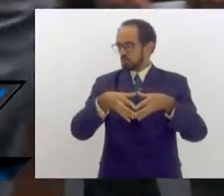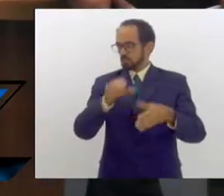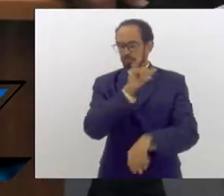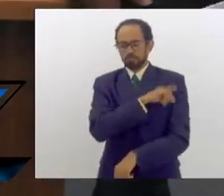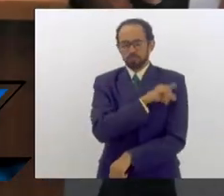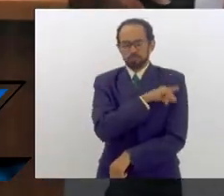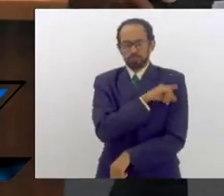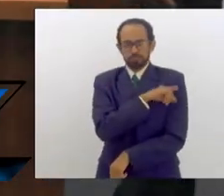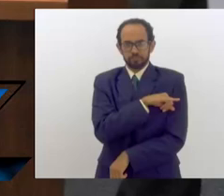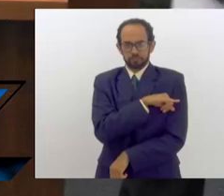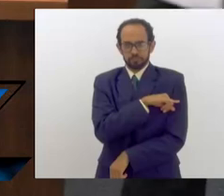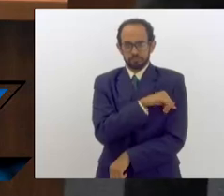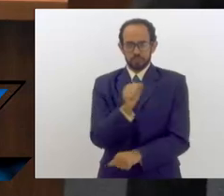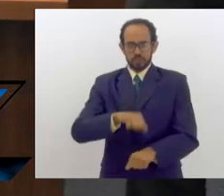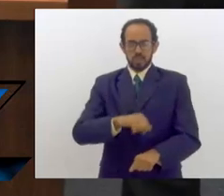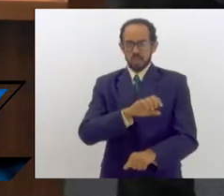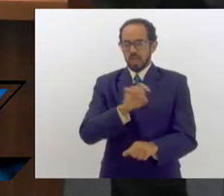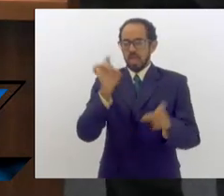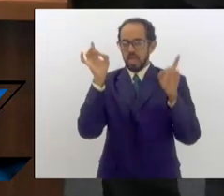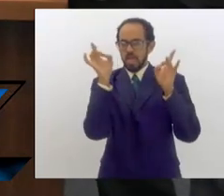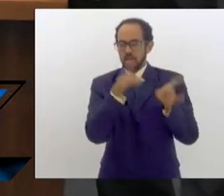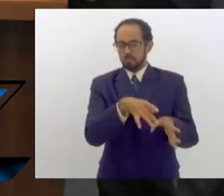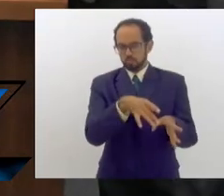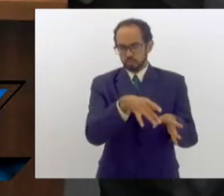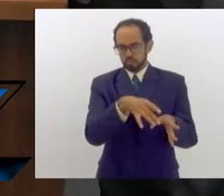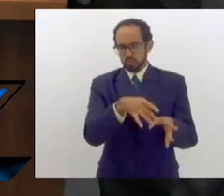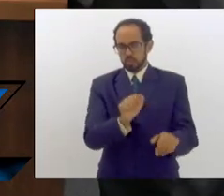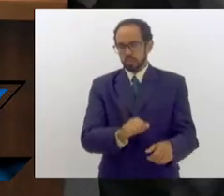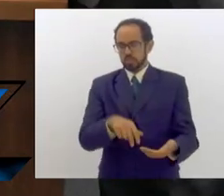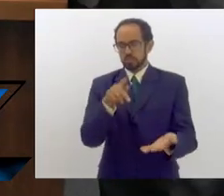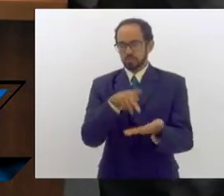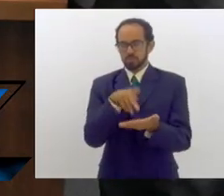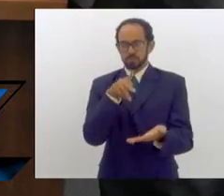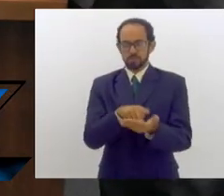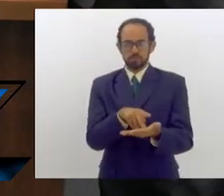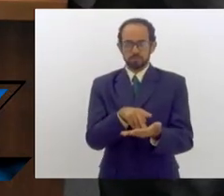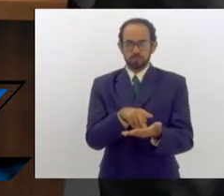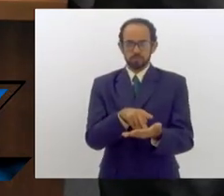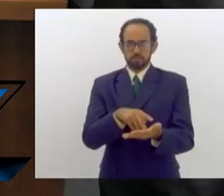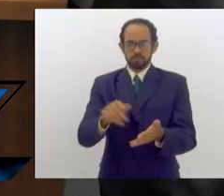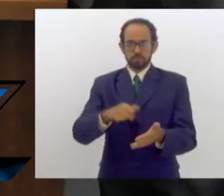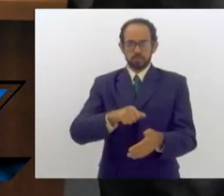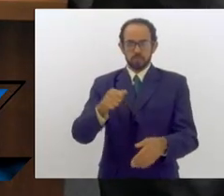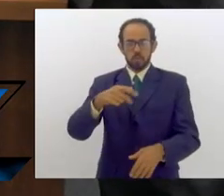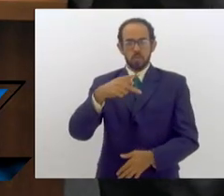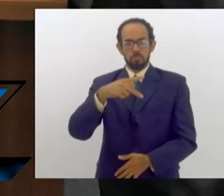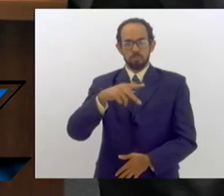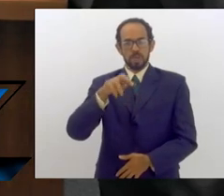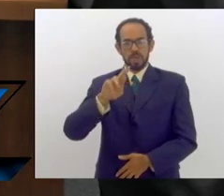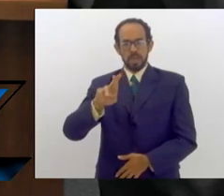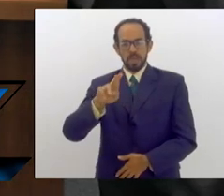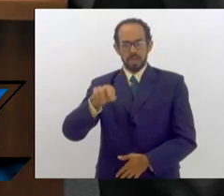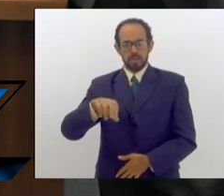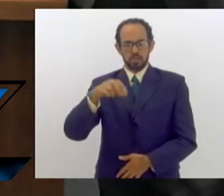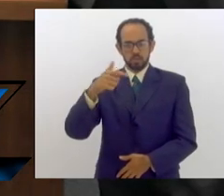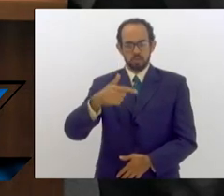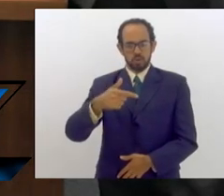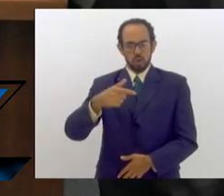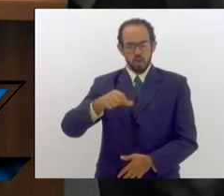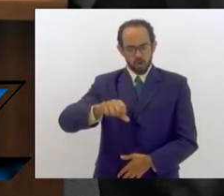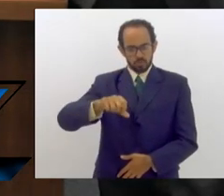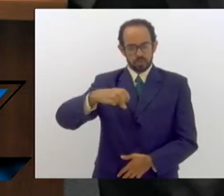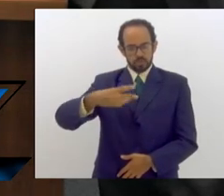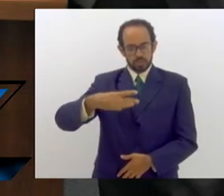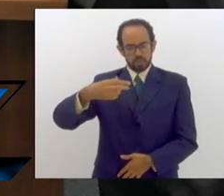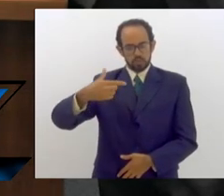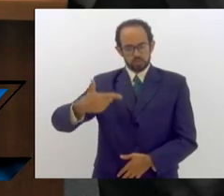justiça e reparação repudia vermentemente o projeto de resolução 932 de 2021 que